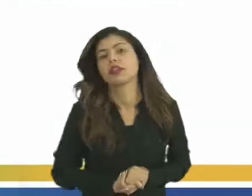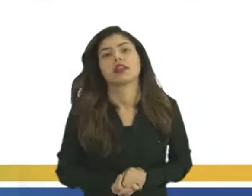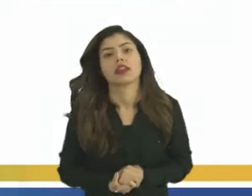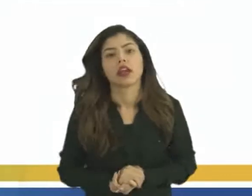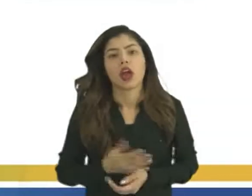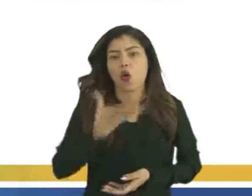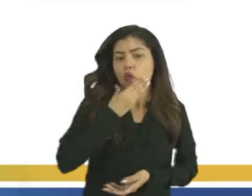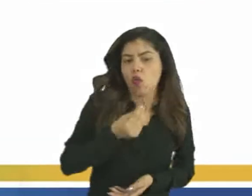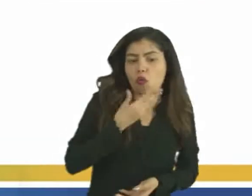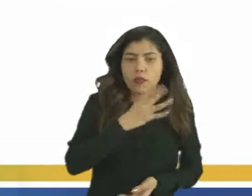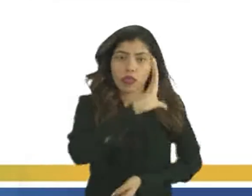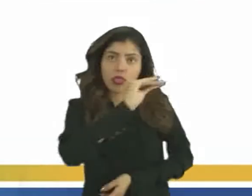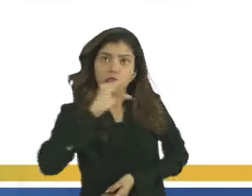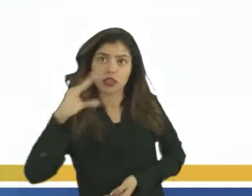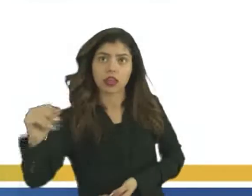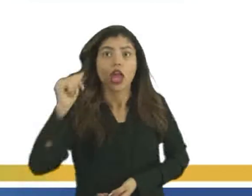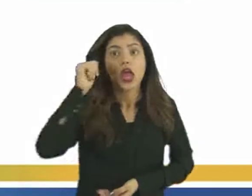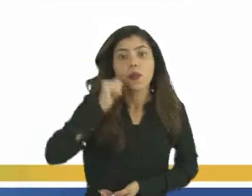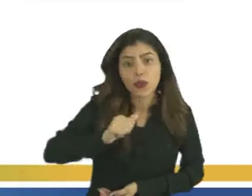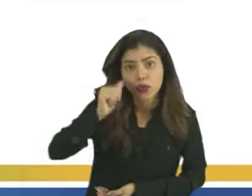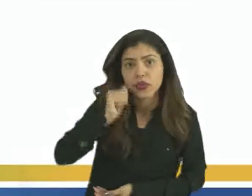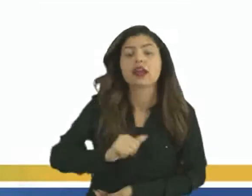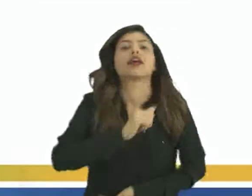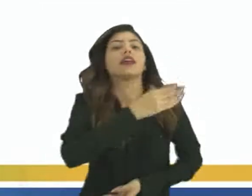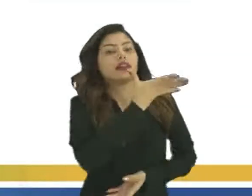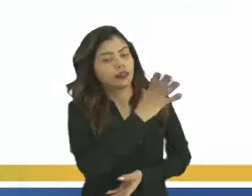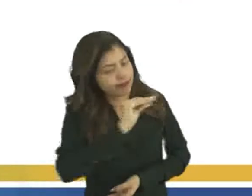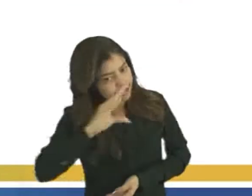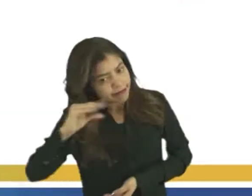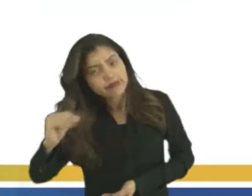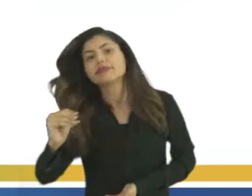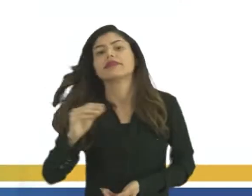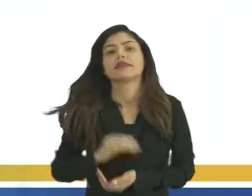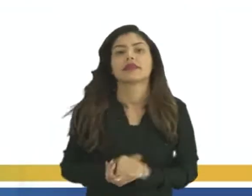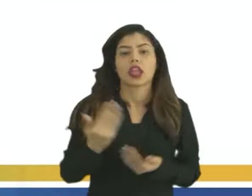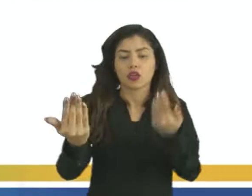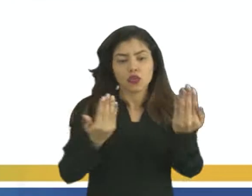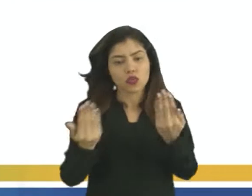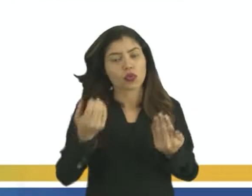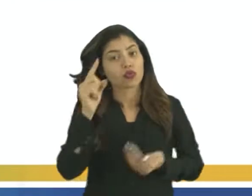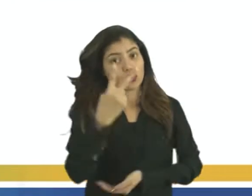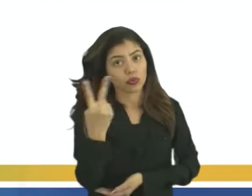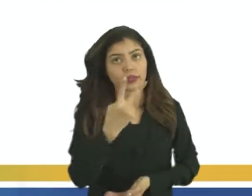homens e adolescentes, em mulheres e adolescentes e em ambos os